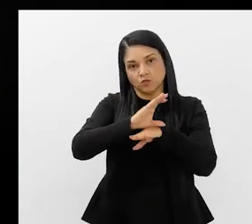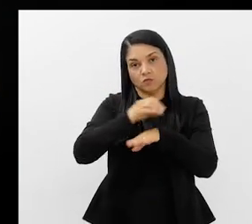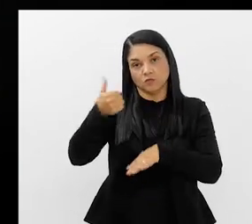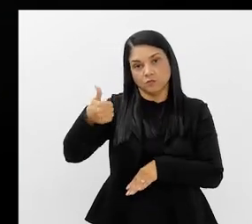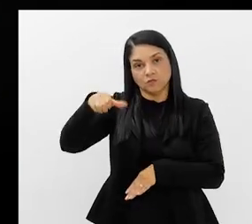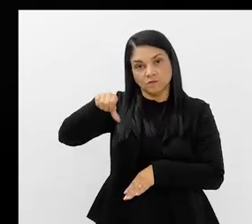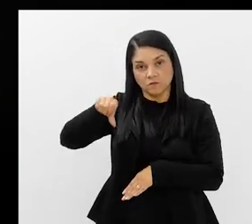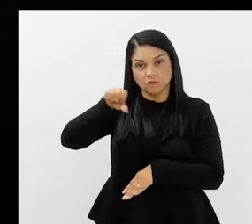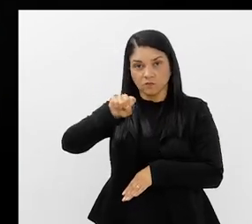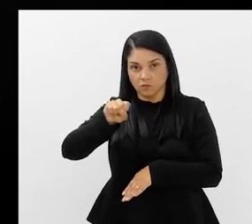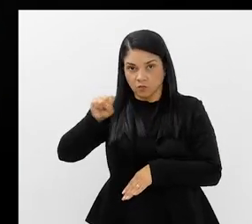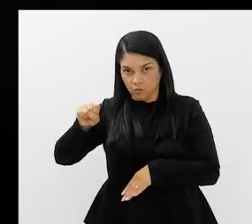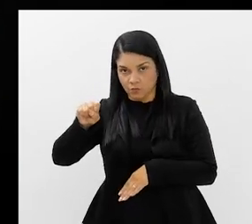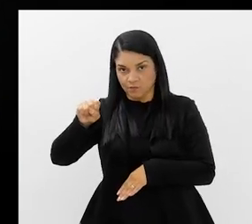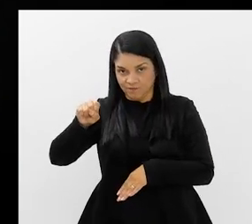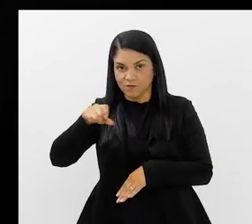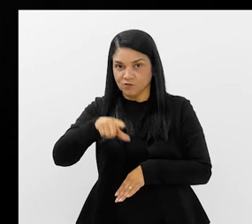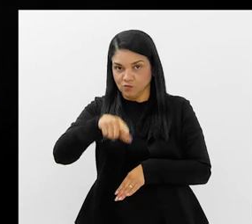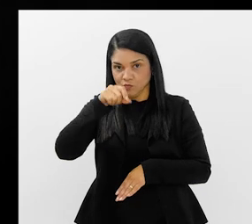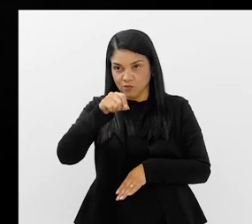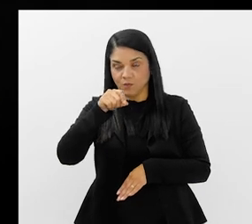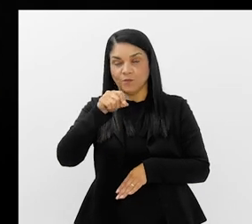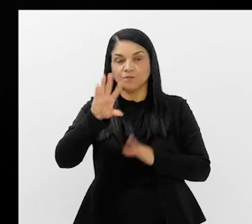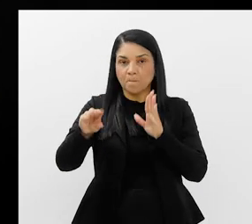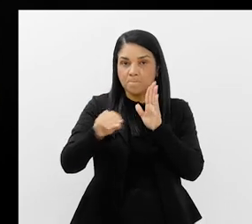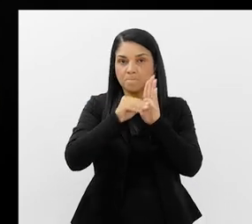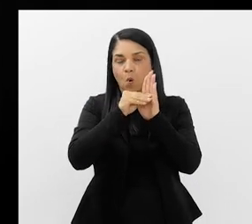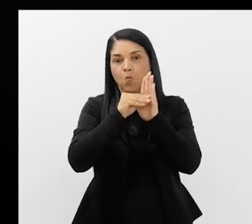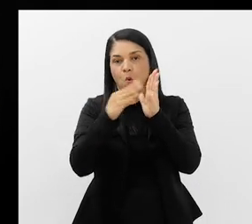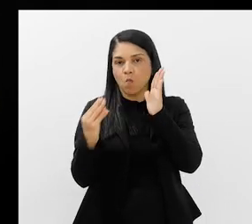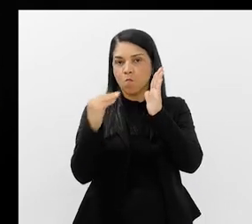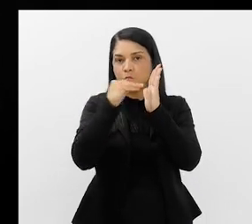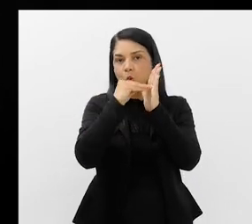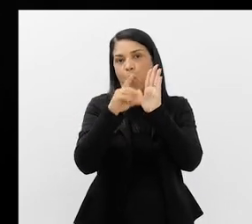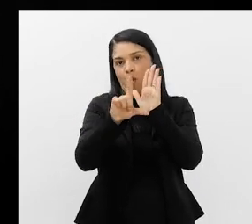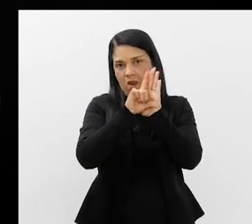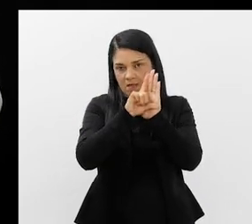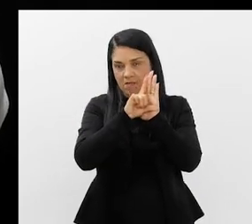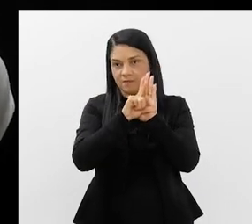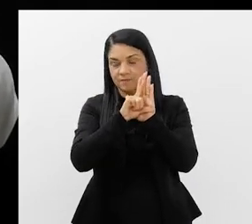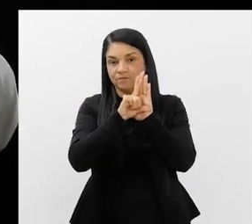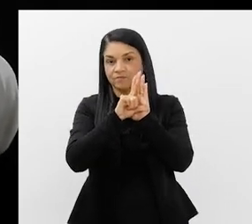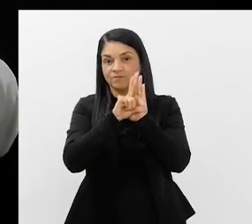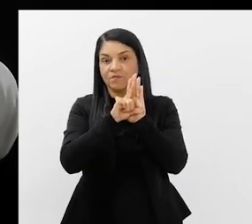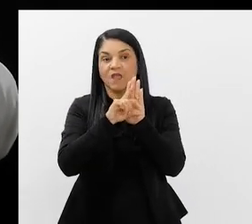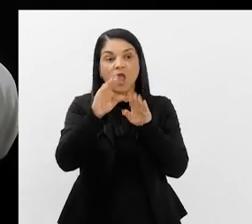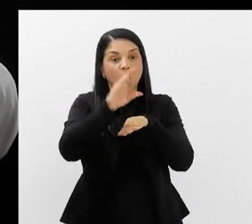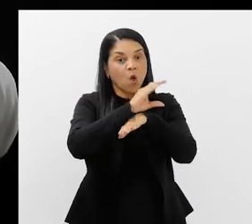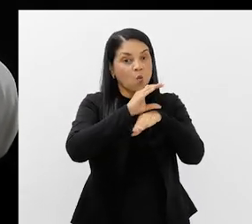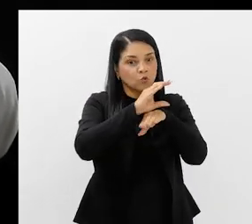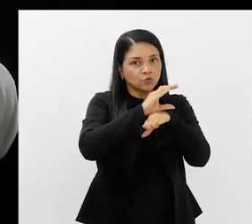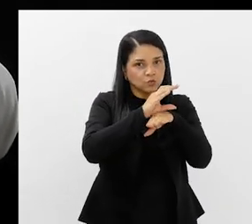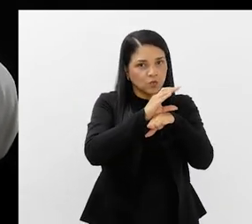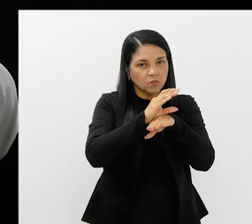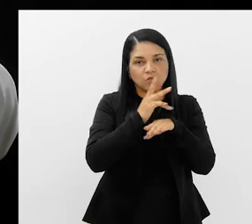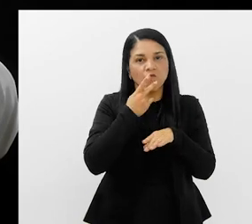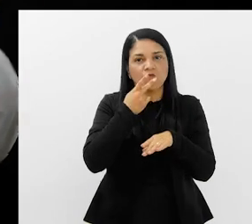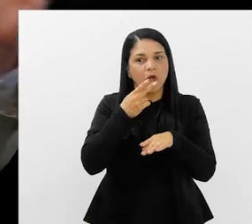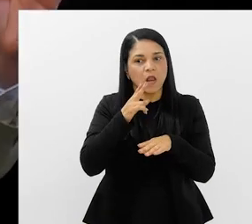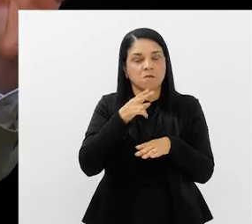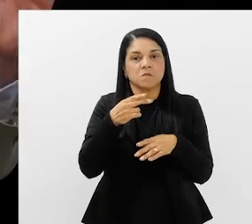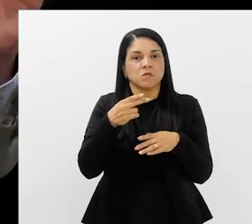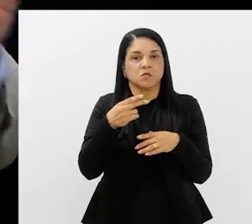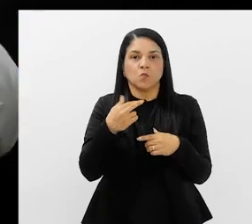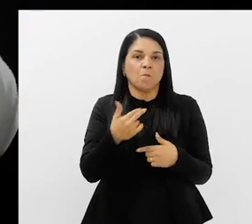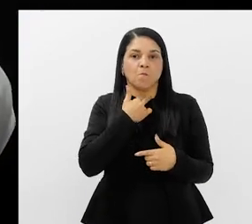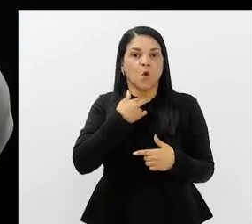de 1988. E aí eu aproveito um primeiro ponto como bem de uso comum do povo. A Constituição não diz que é para não